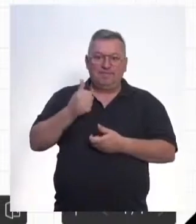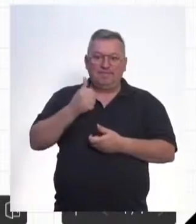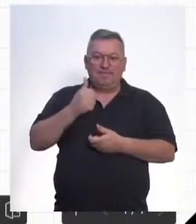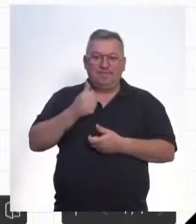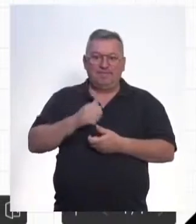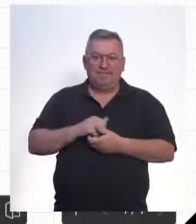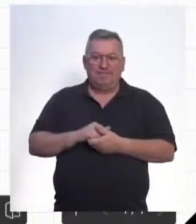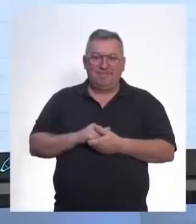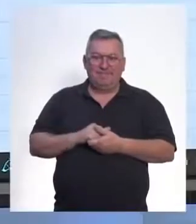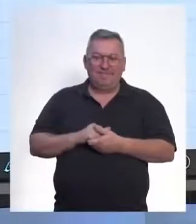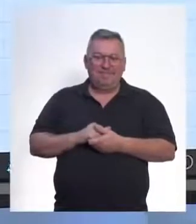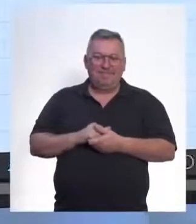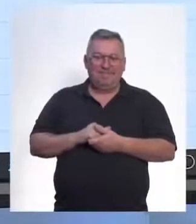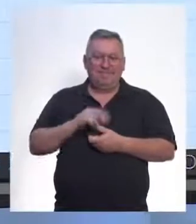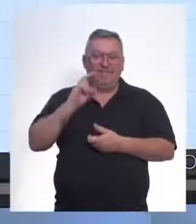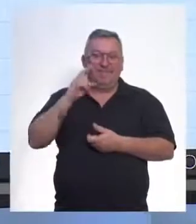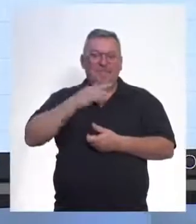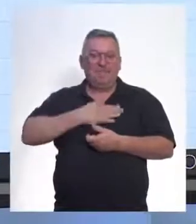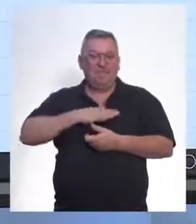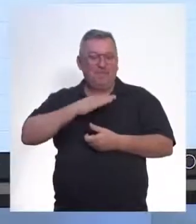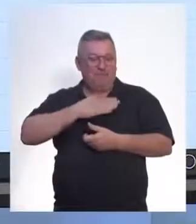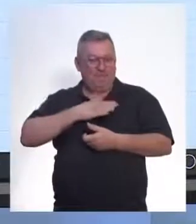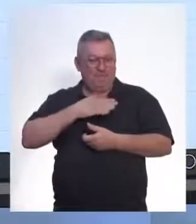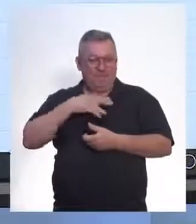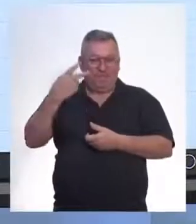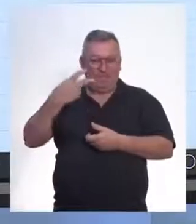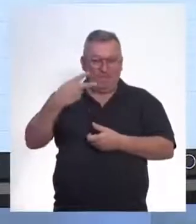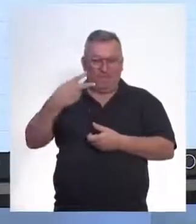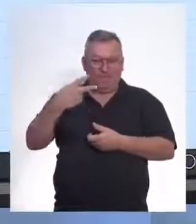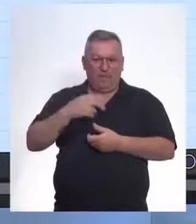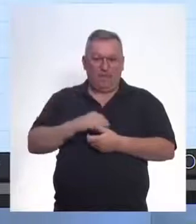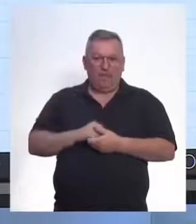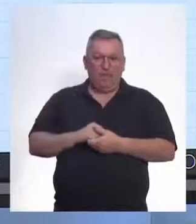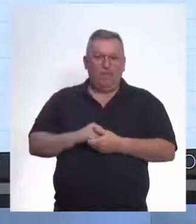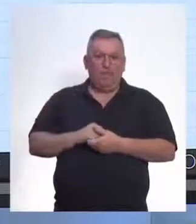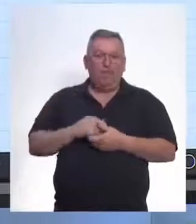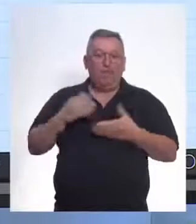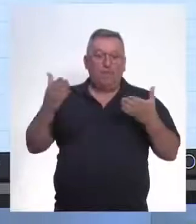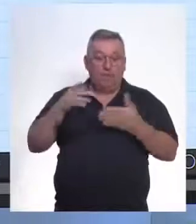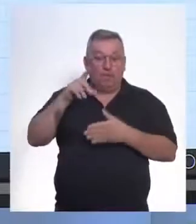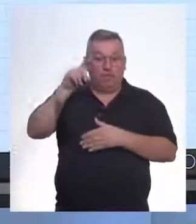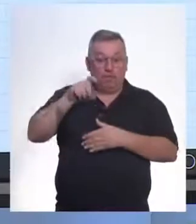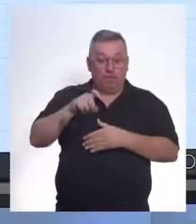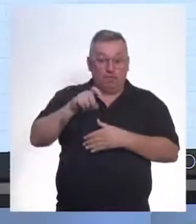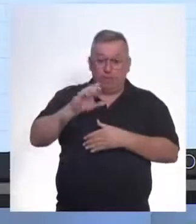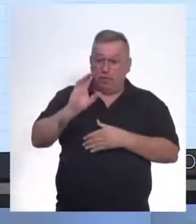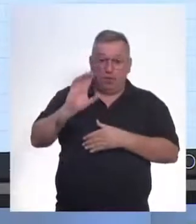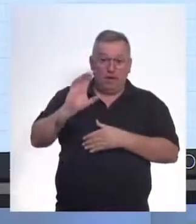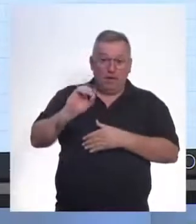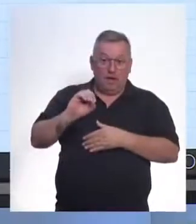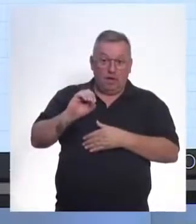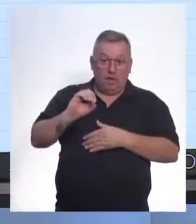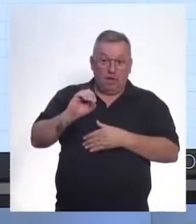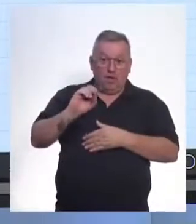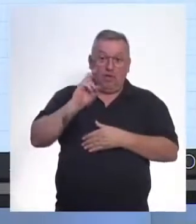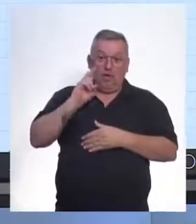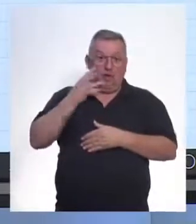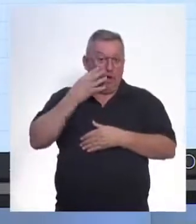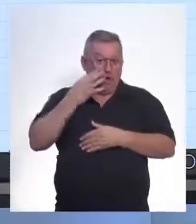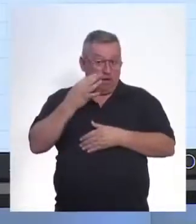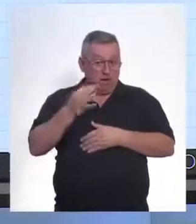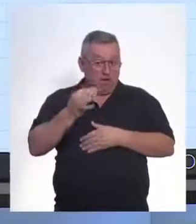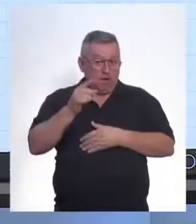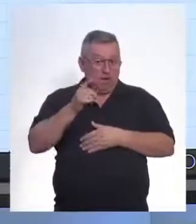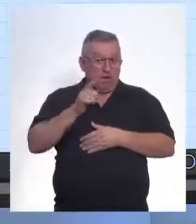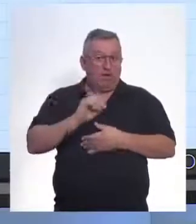Fechado. Agora, com calma, o segundo. Agora, x não é mais 0. Vamos prestar bastante